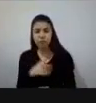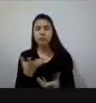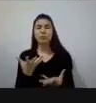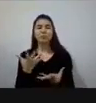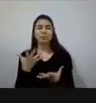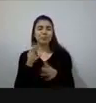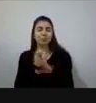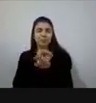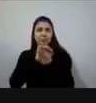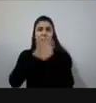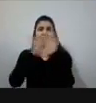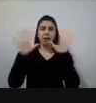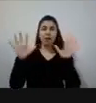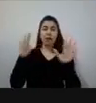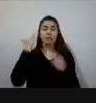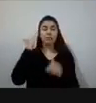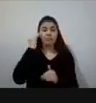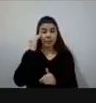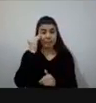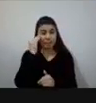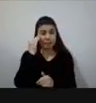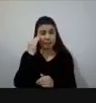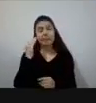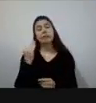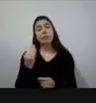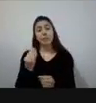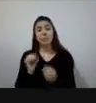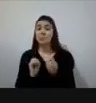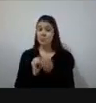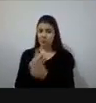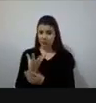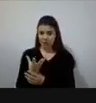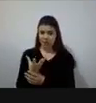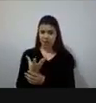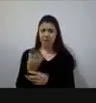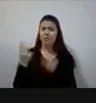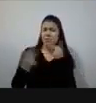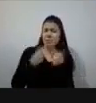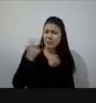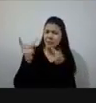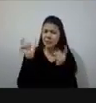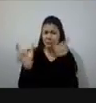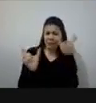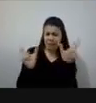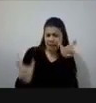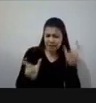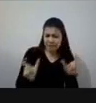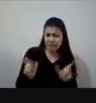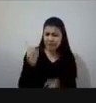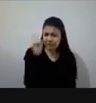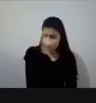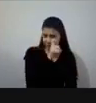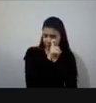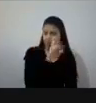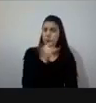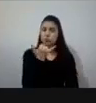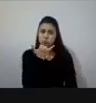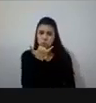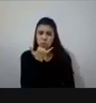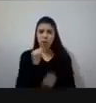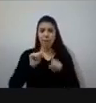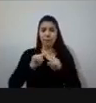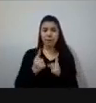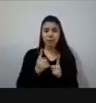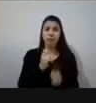ser visualizadas com maior cautela. Exemplos, né? Estou falando palavras mais difíceis aqui, me perdoem, mas para exemplificar na prática como isso